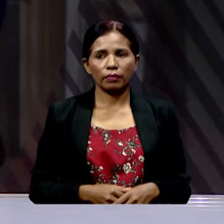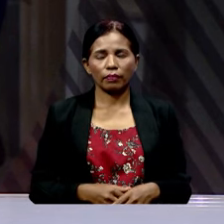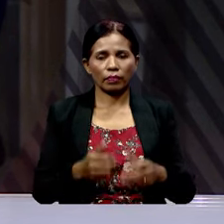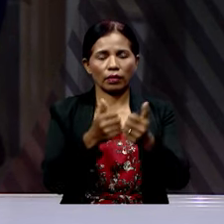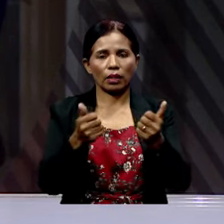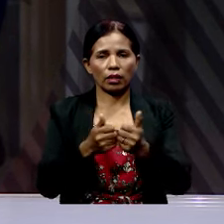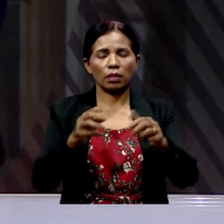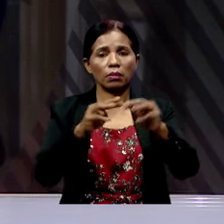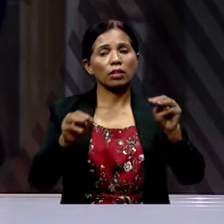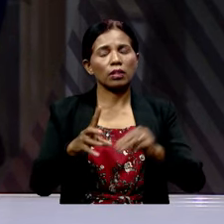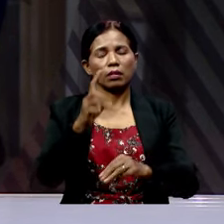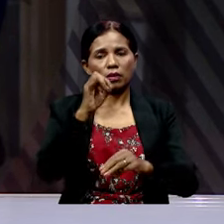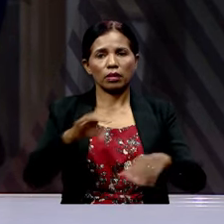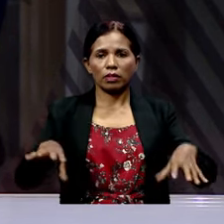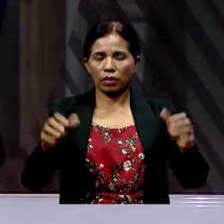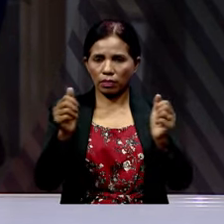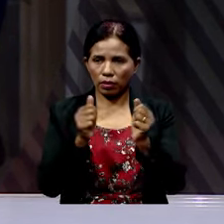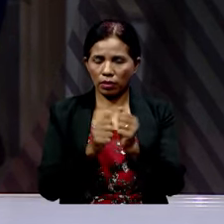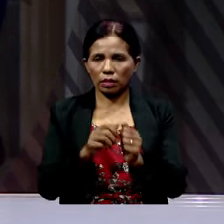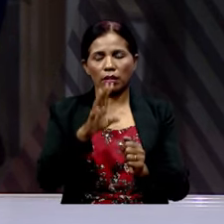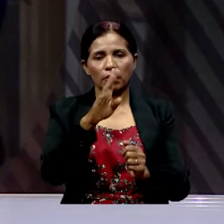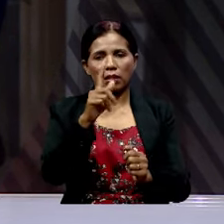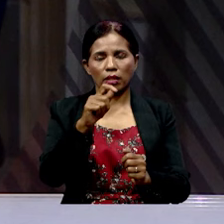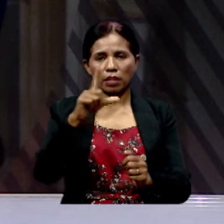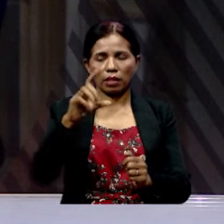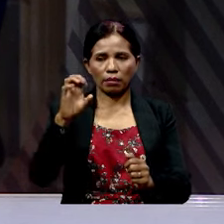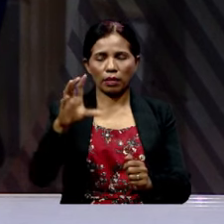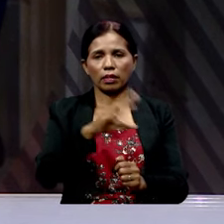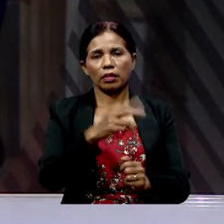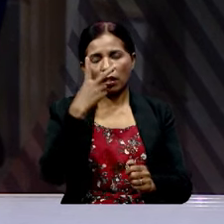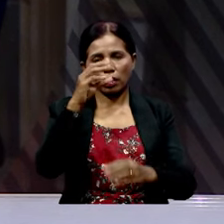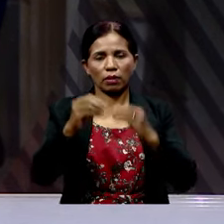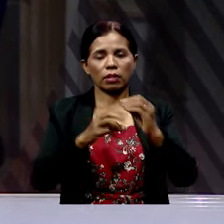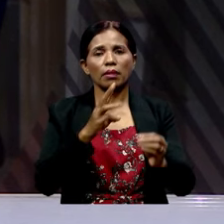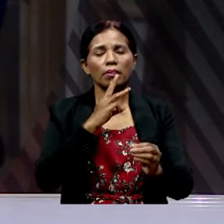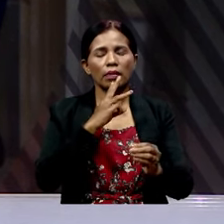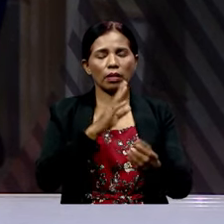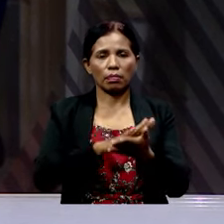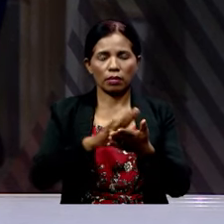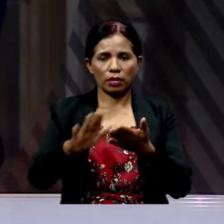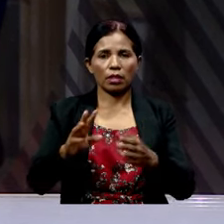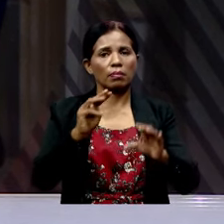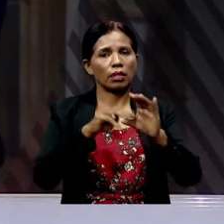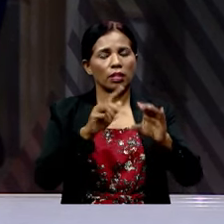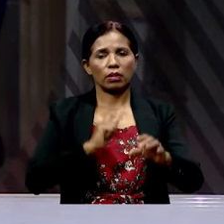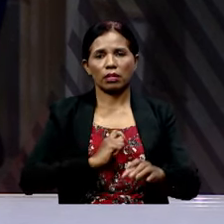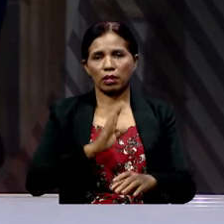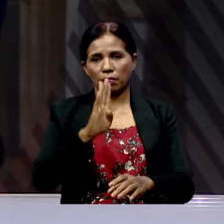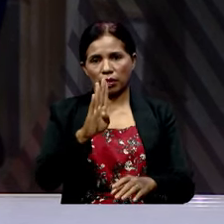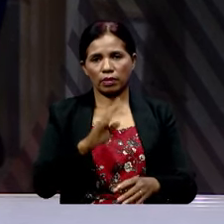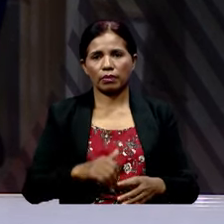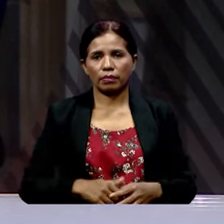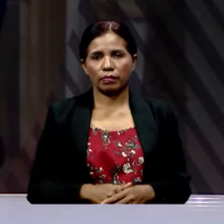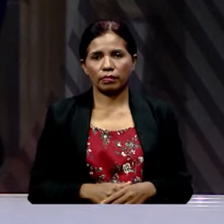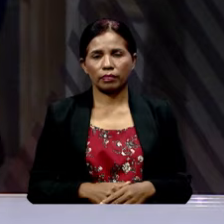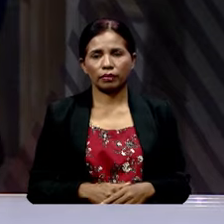Autoridade do município de Ili se coordena com o BTLEP para resolver o problema de MOS e o mercado Taibesi.